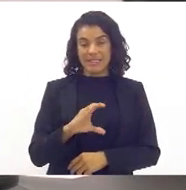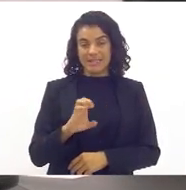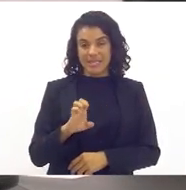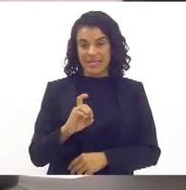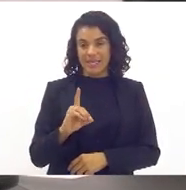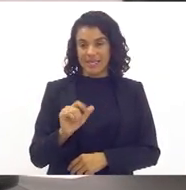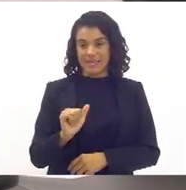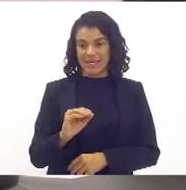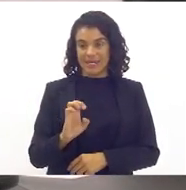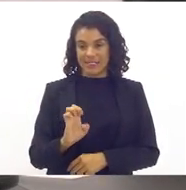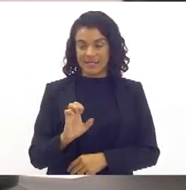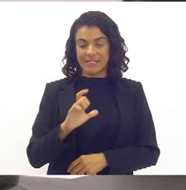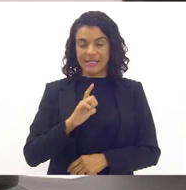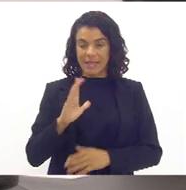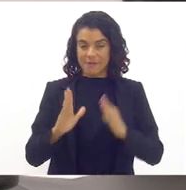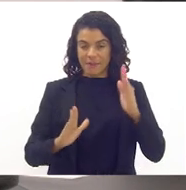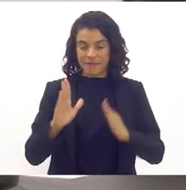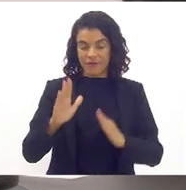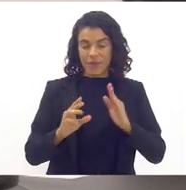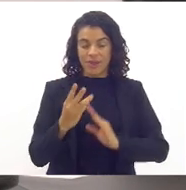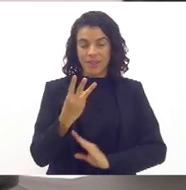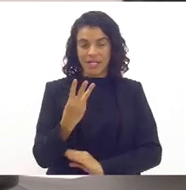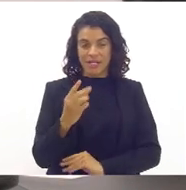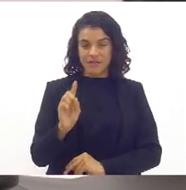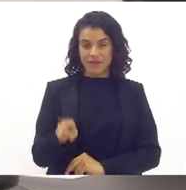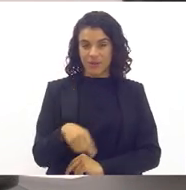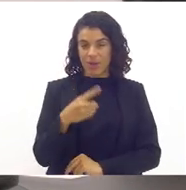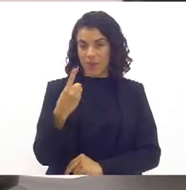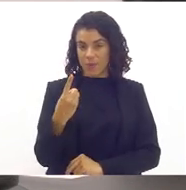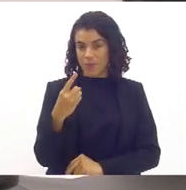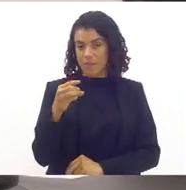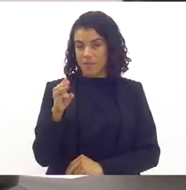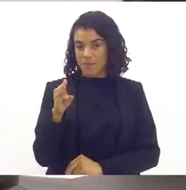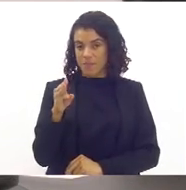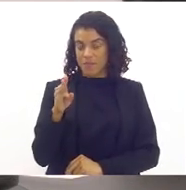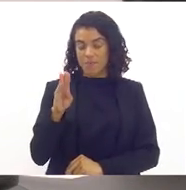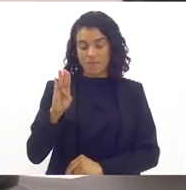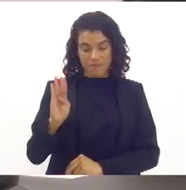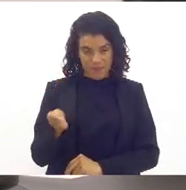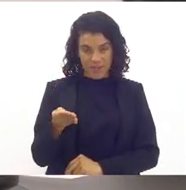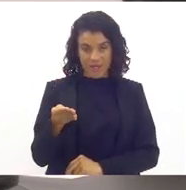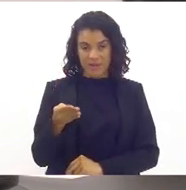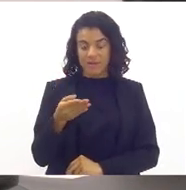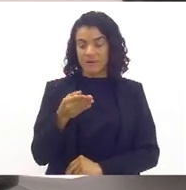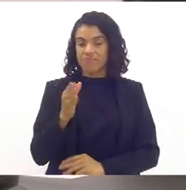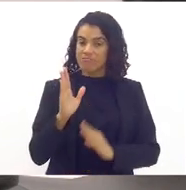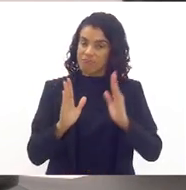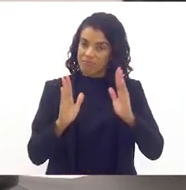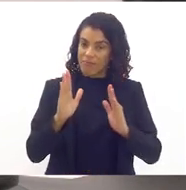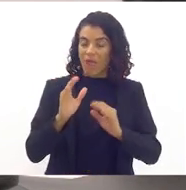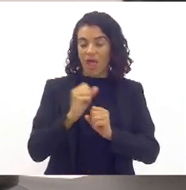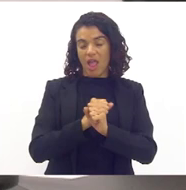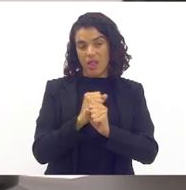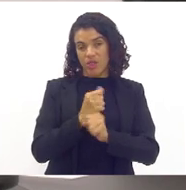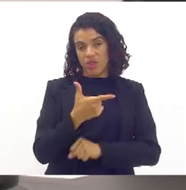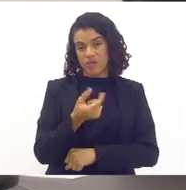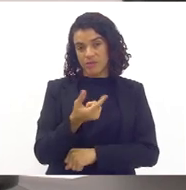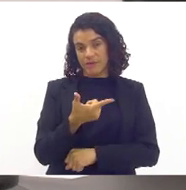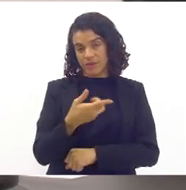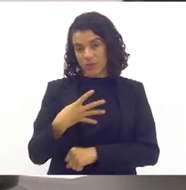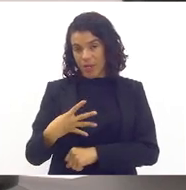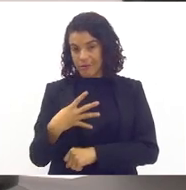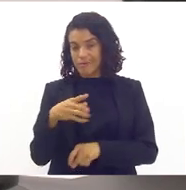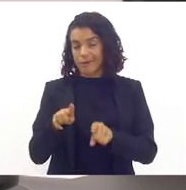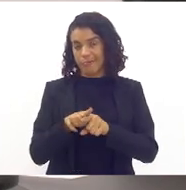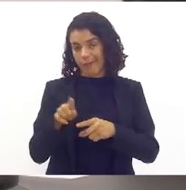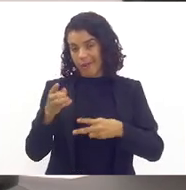Nós temos aqui uma previsão de 3,1 bi para 2024 e uma parcela ainda